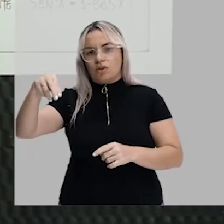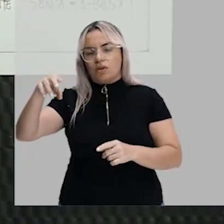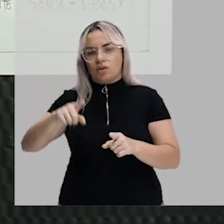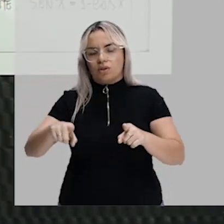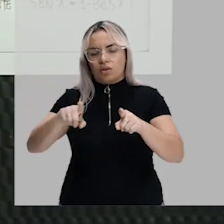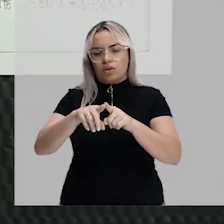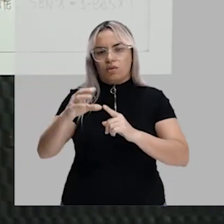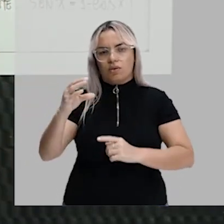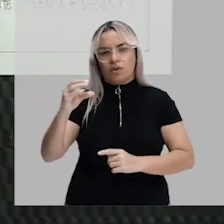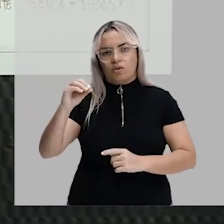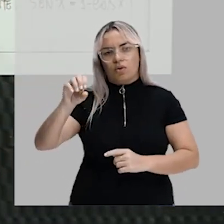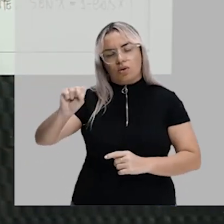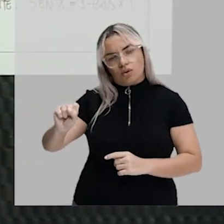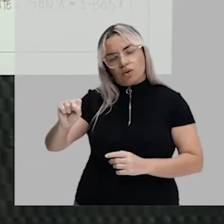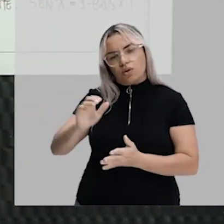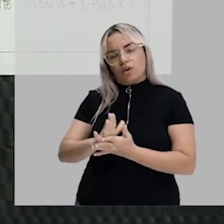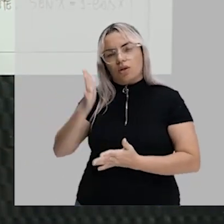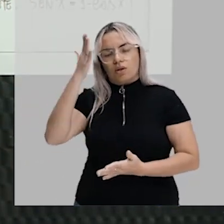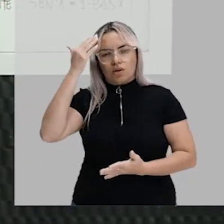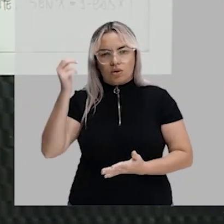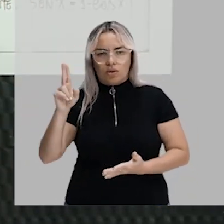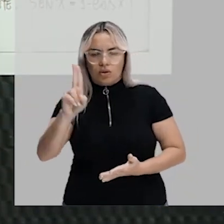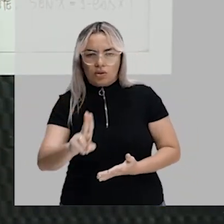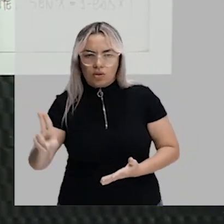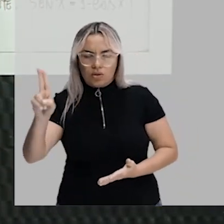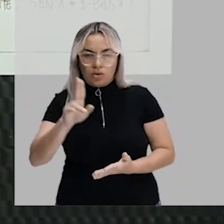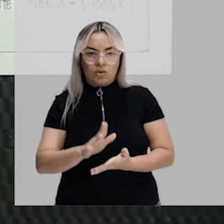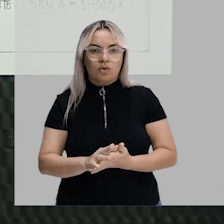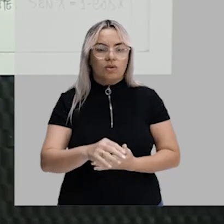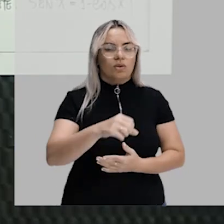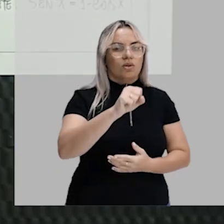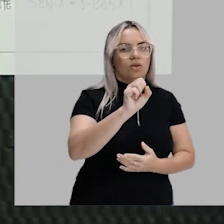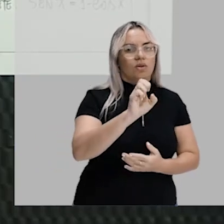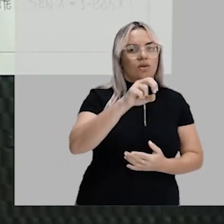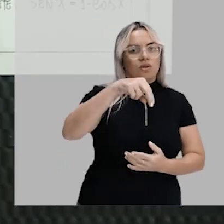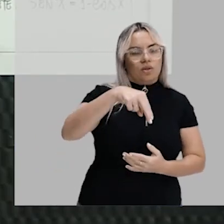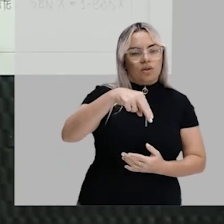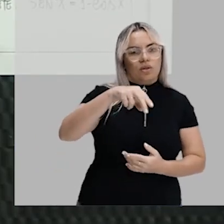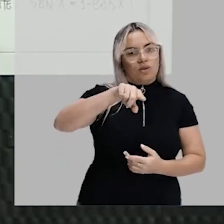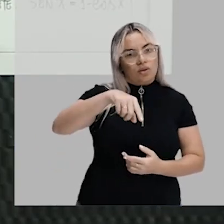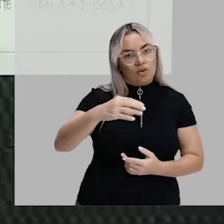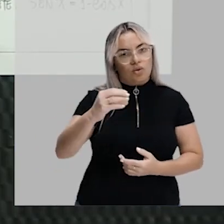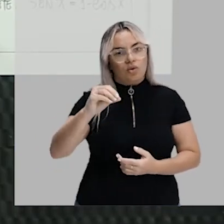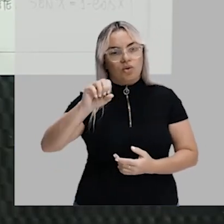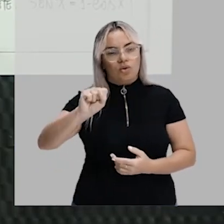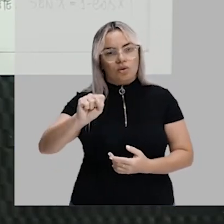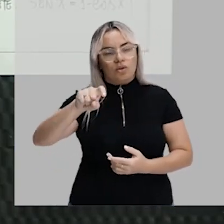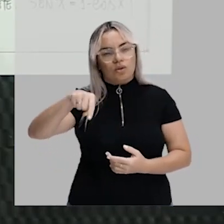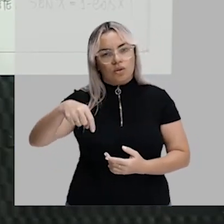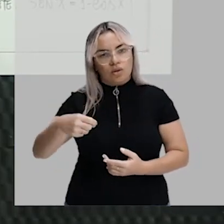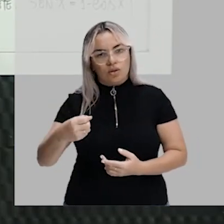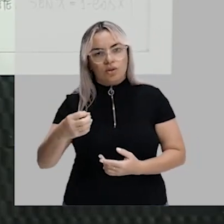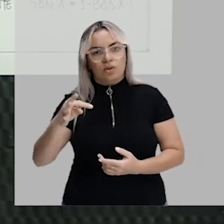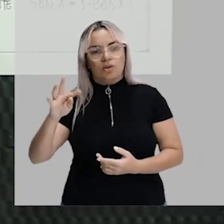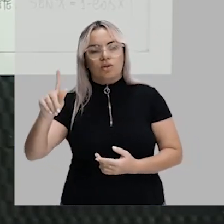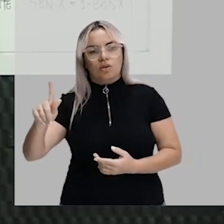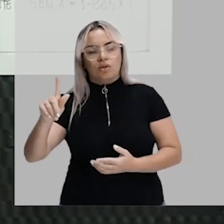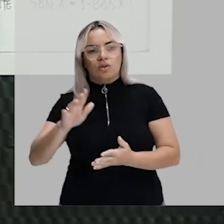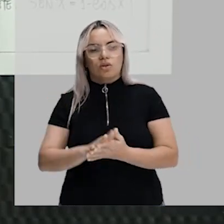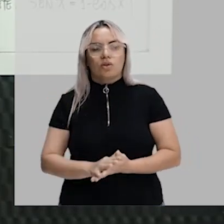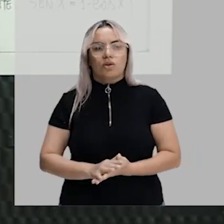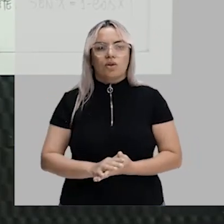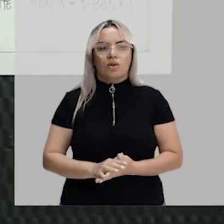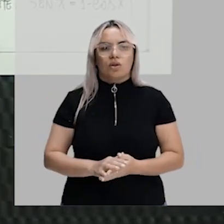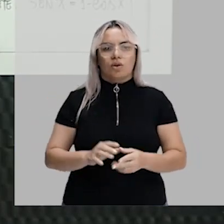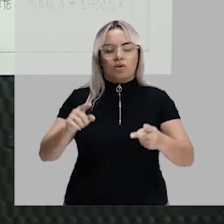você saber e os seno cosseno e tangente dos ângulos notáveis 30 45 60